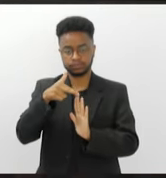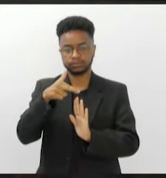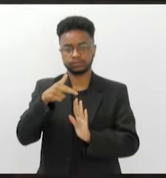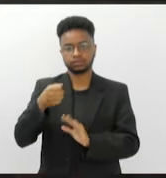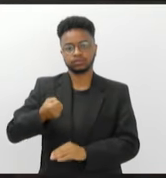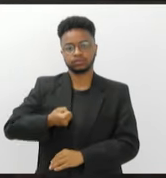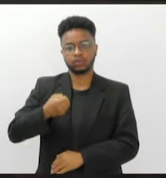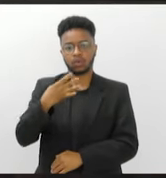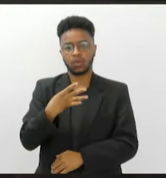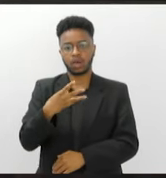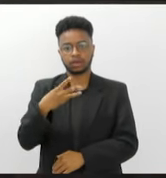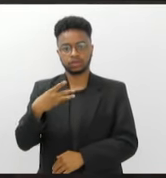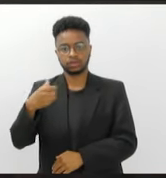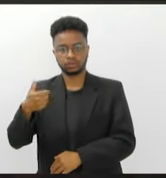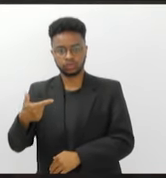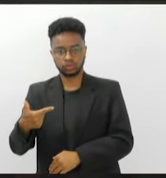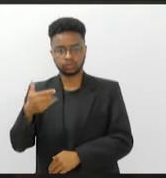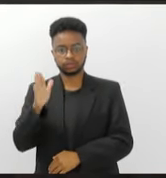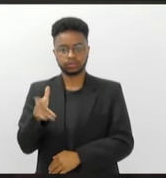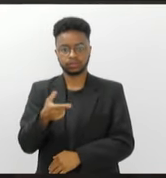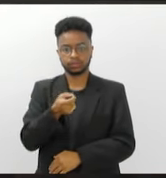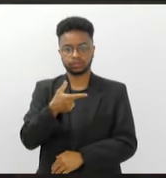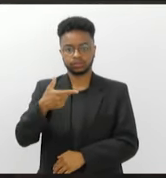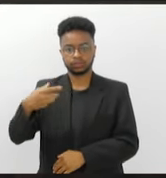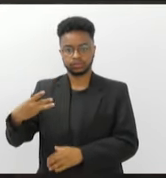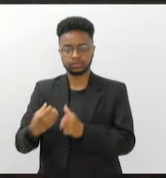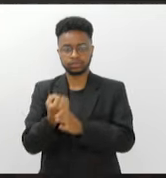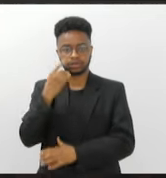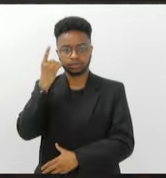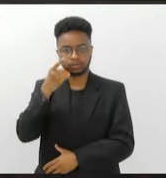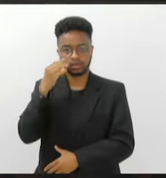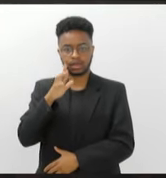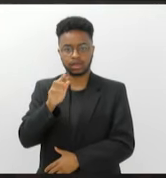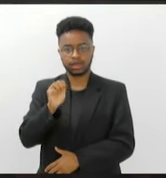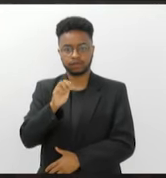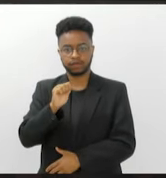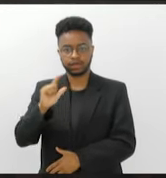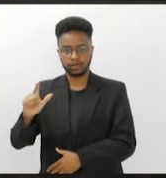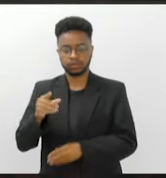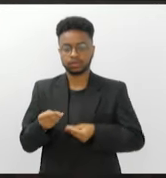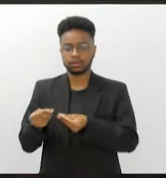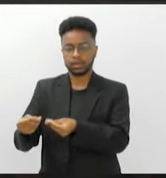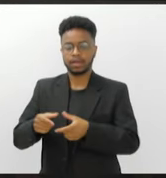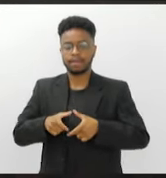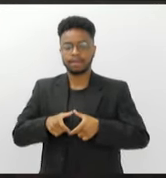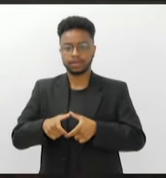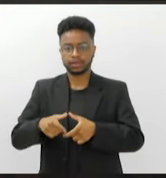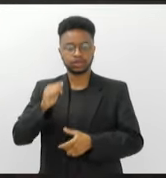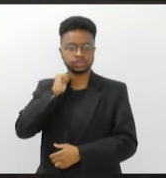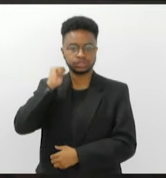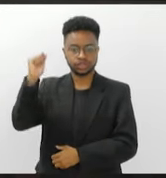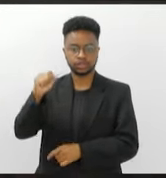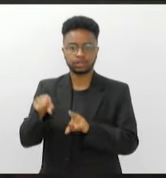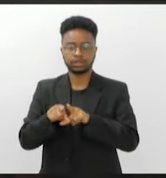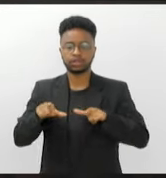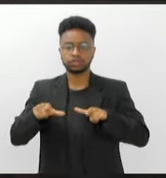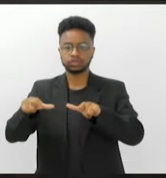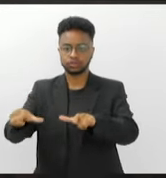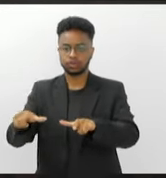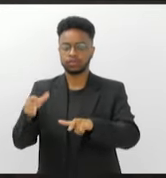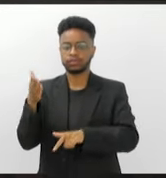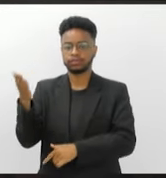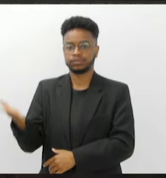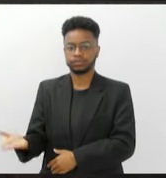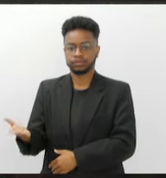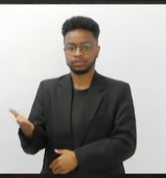número 432 de 2023, de autoria do deputado Rafael Nobre, que concede medalha Tiradentes e o respectivo diploma à excelentíssima